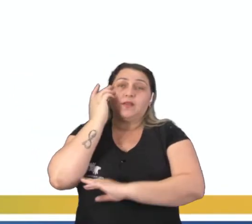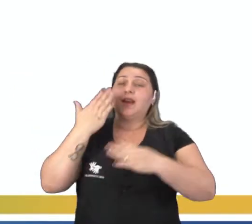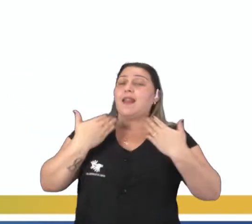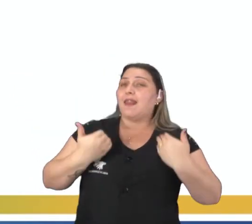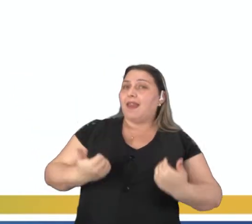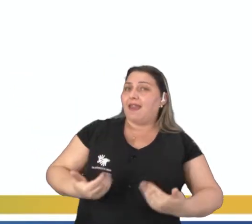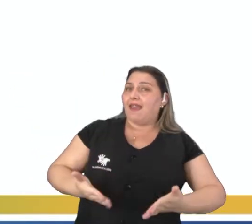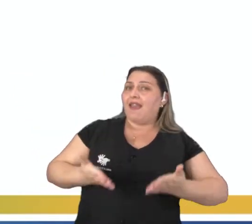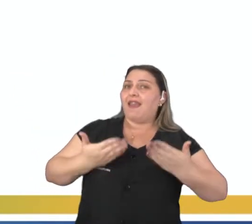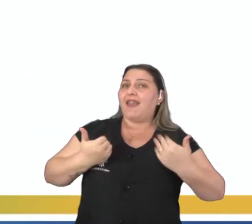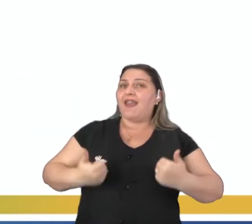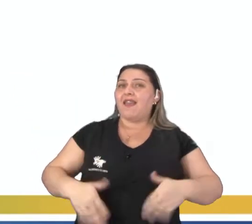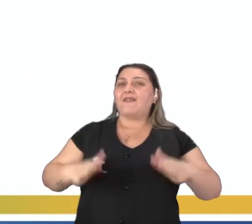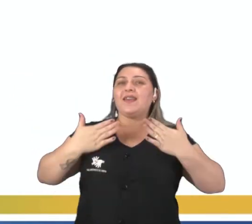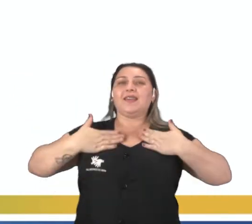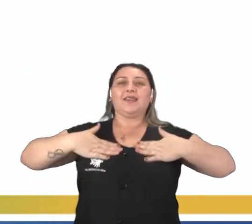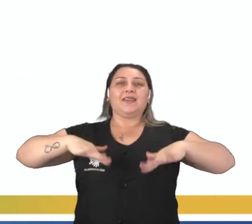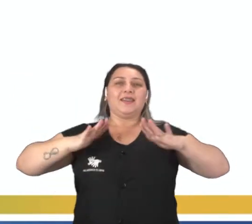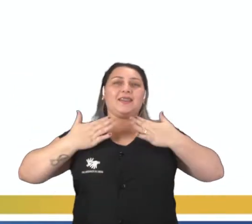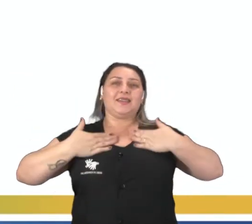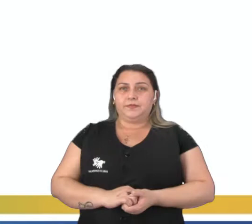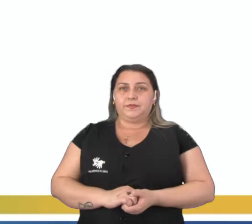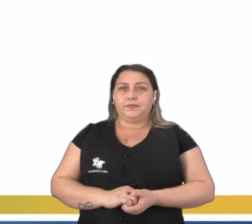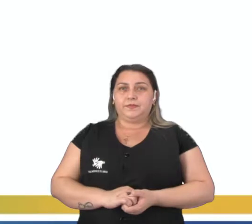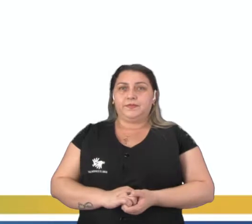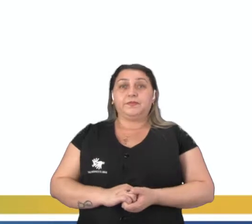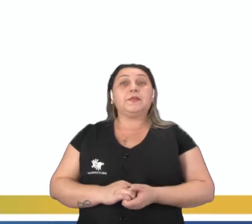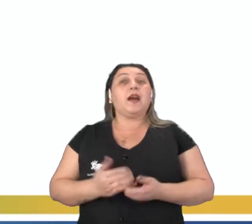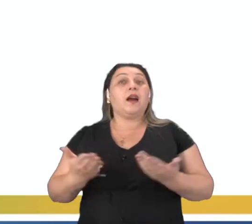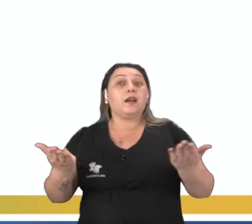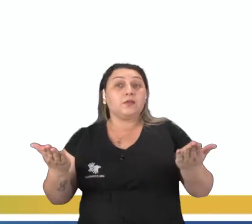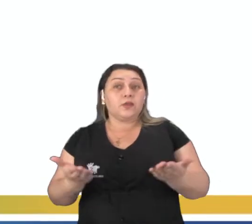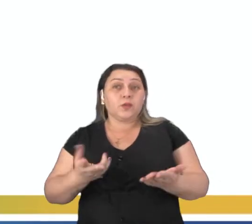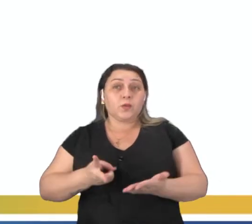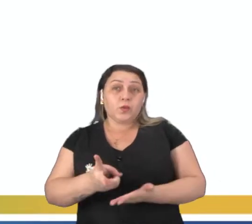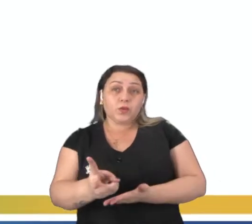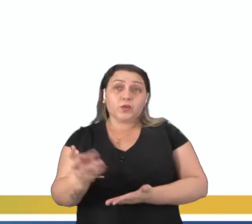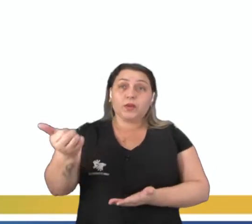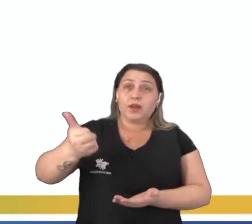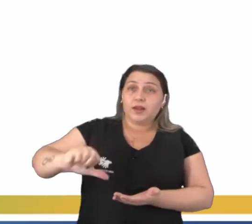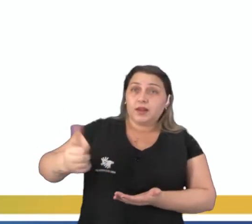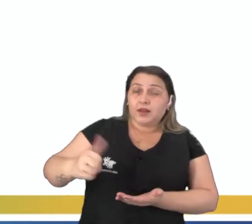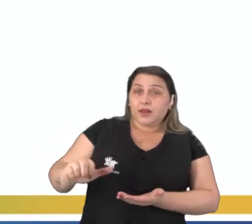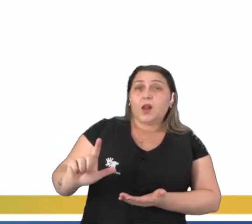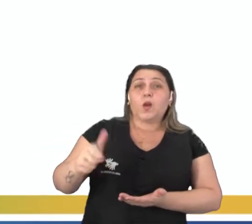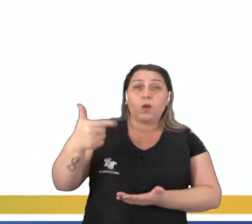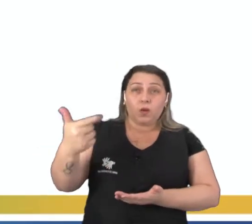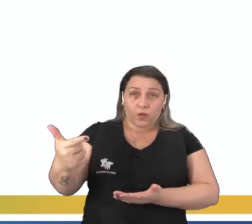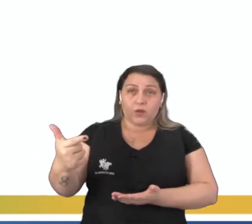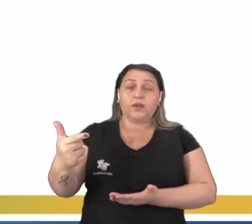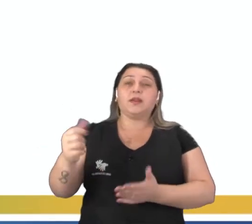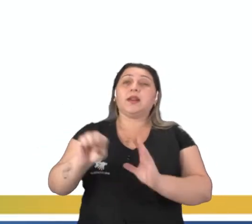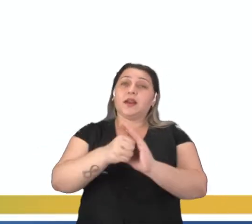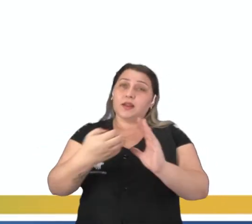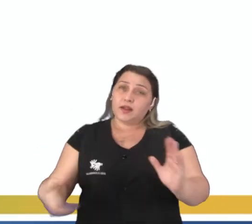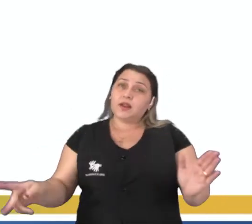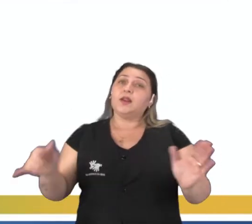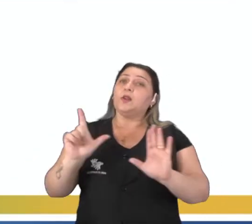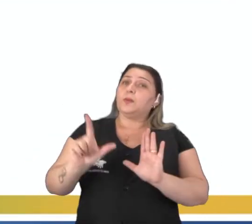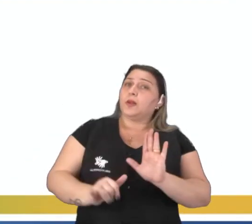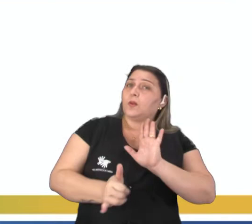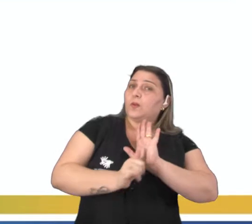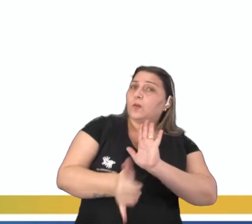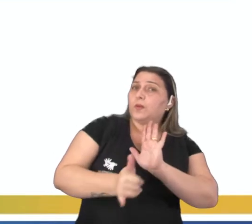mais leves, relaxadas, tranquilas. Vamos continuar analisando outro ponto desse